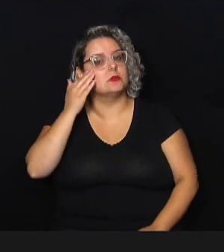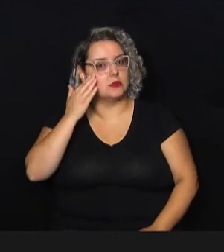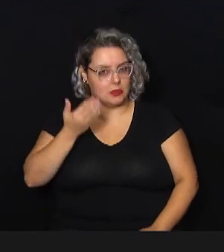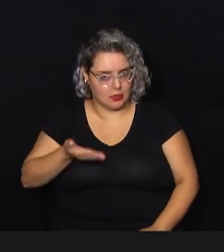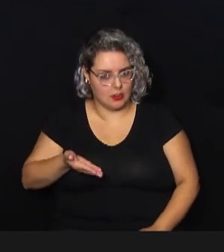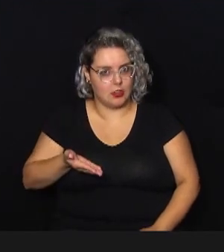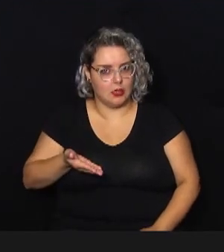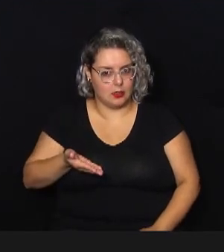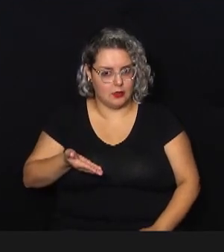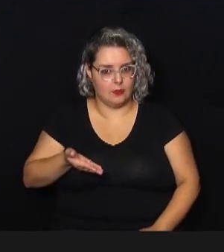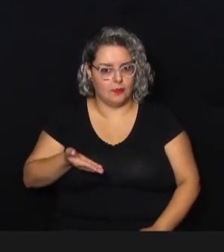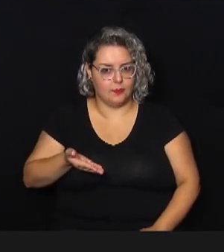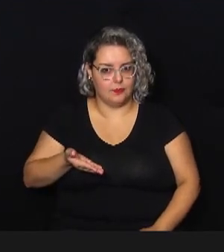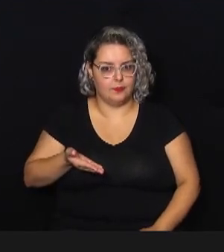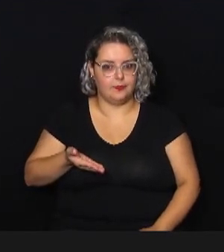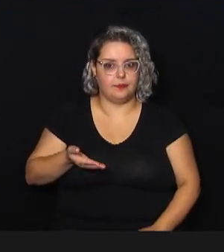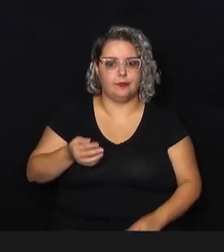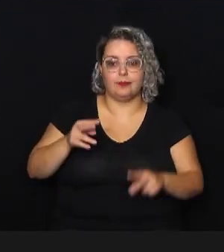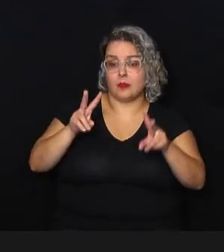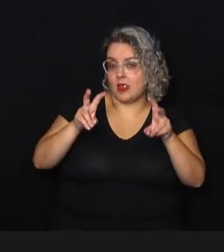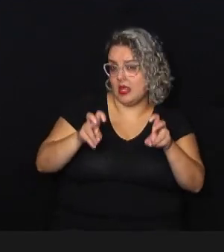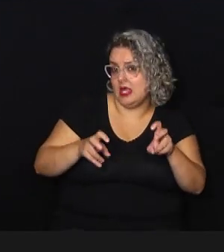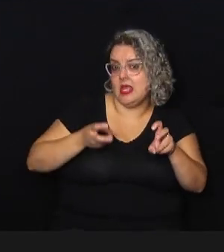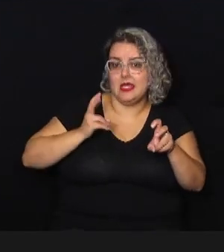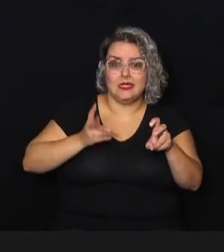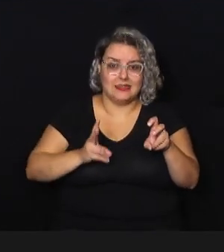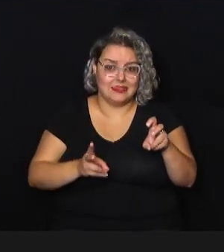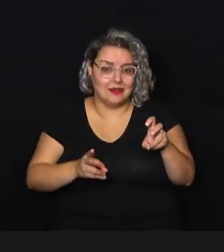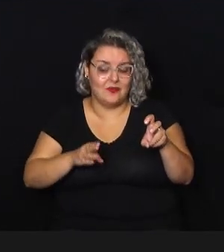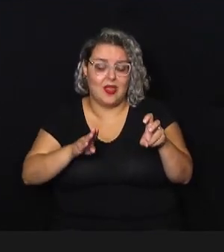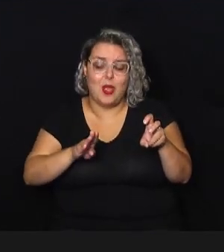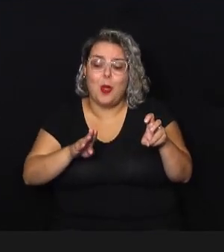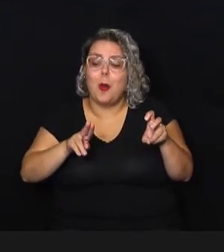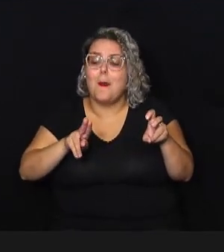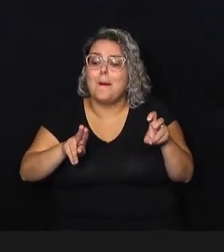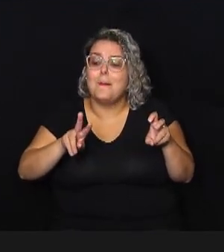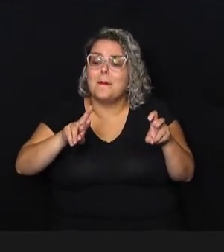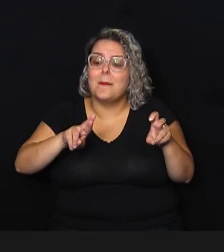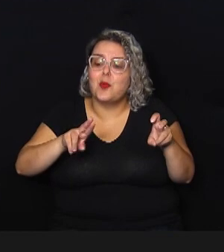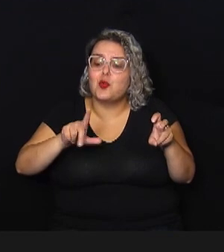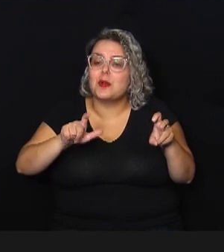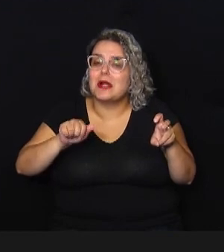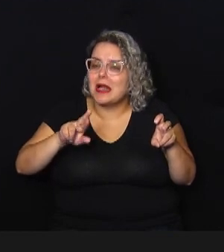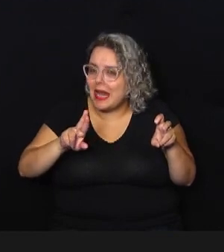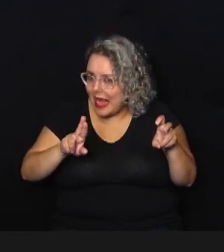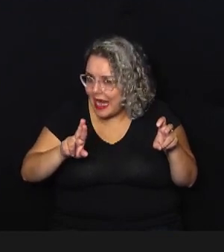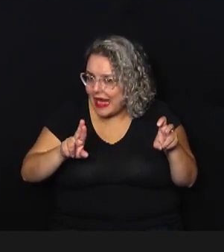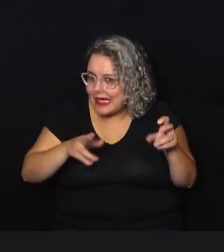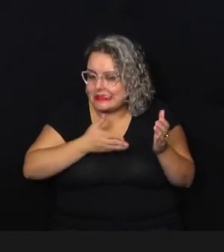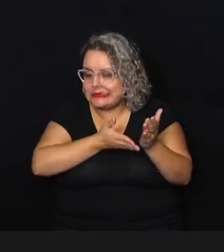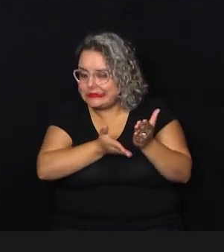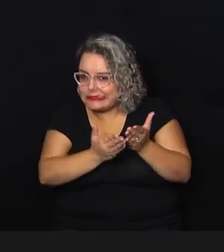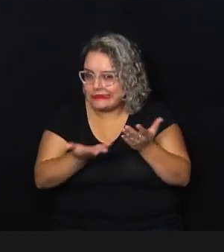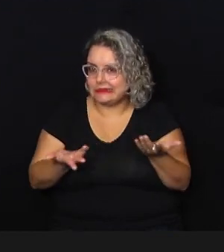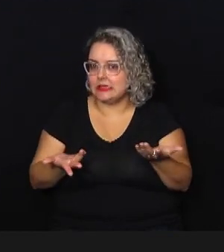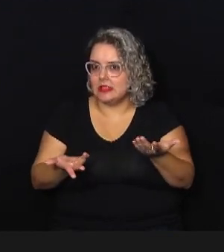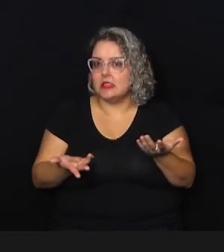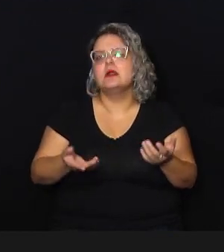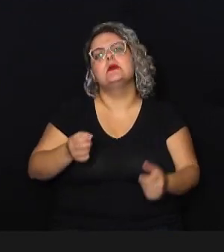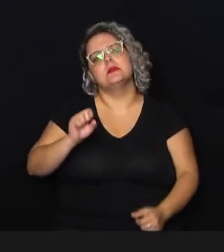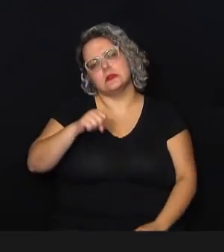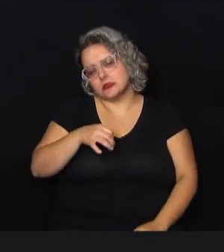esse raciocínio de que sempre vai burlar, de fato, sempre vão ter pessoas